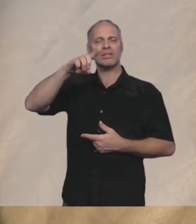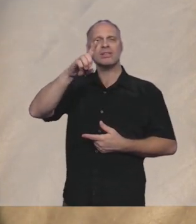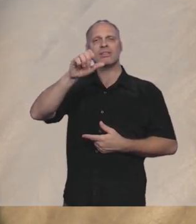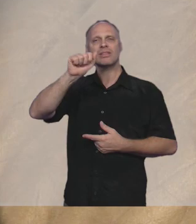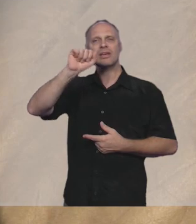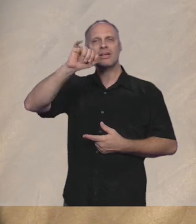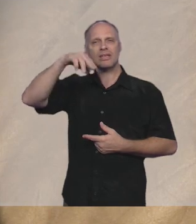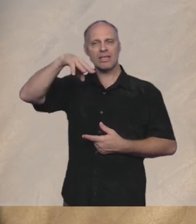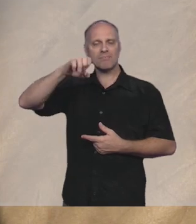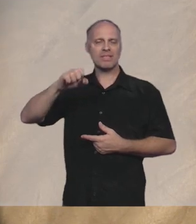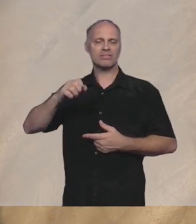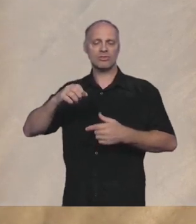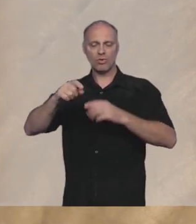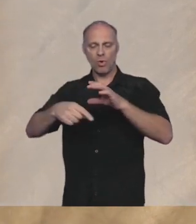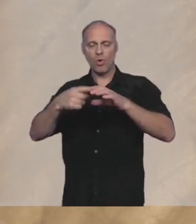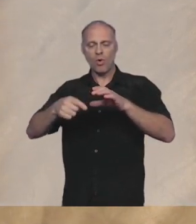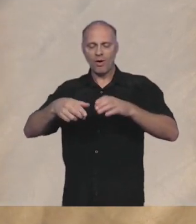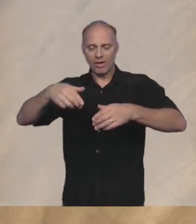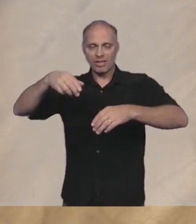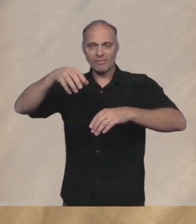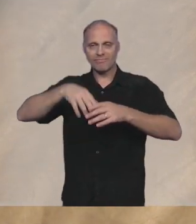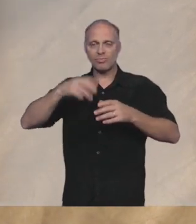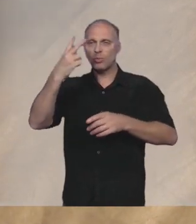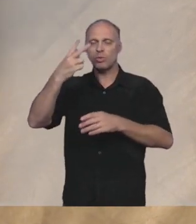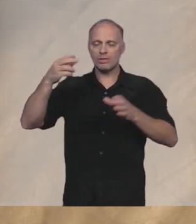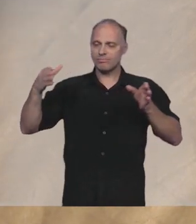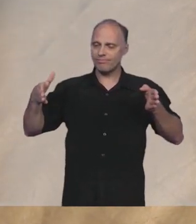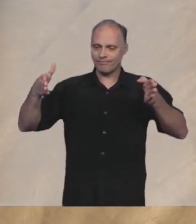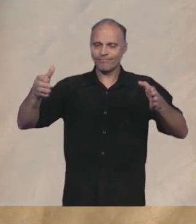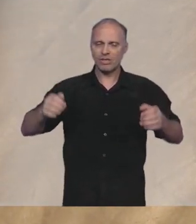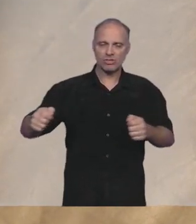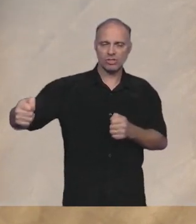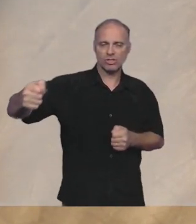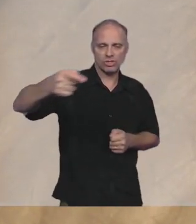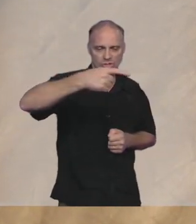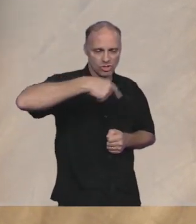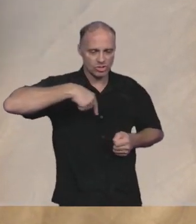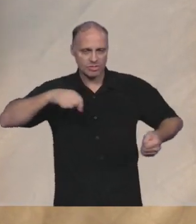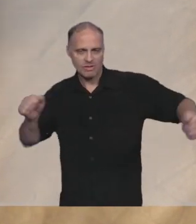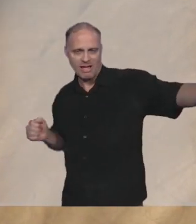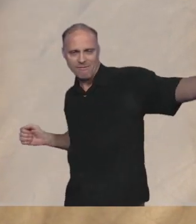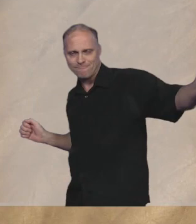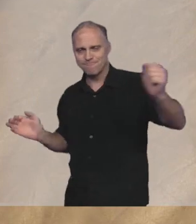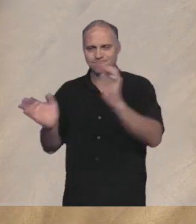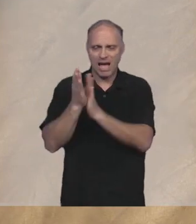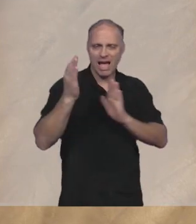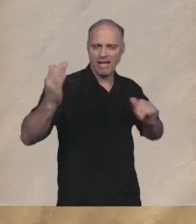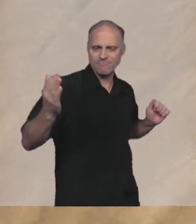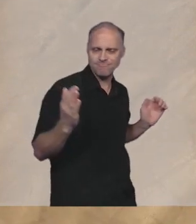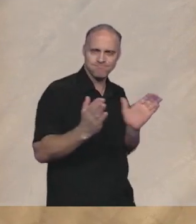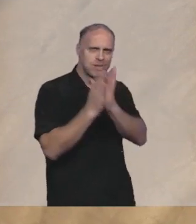eles giram e batem aqueles andaimes um no outro, e aquilo é uma catarse total.